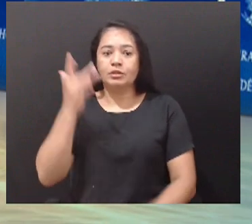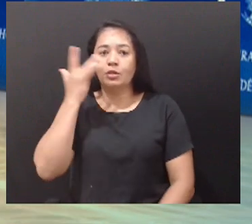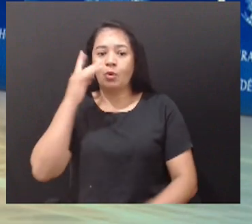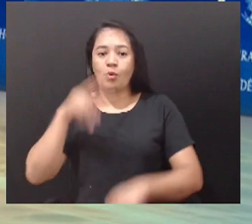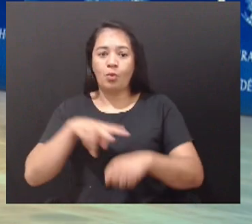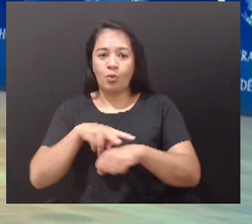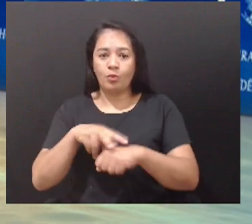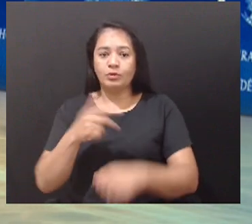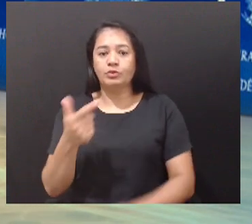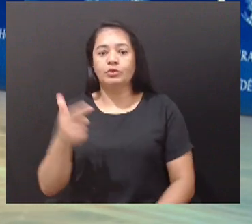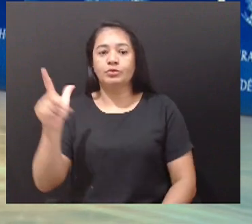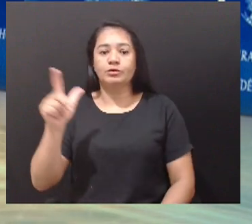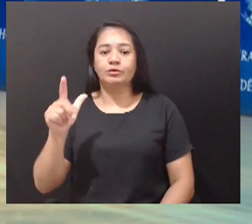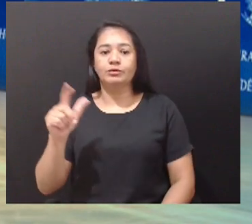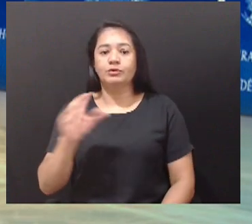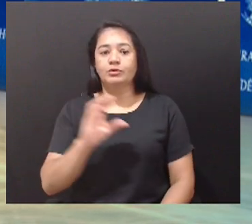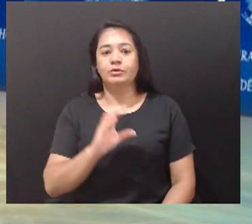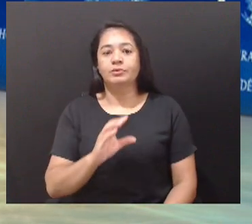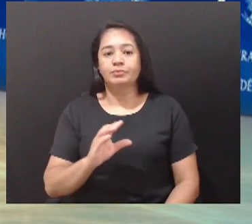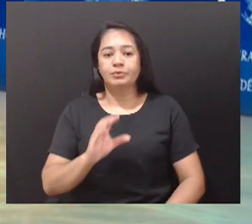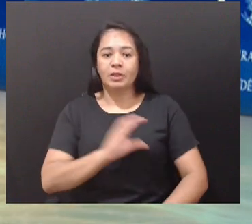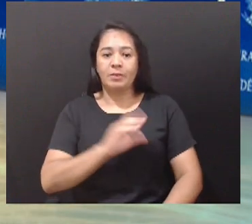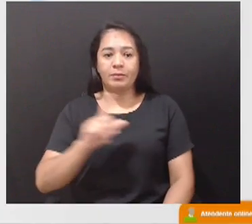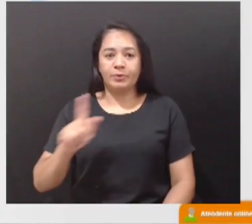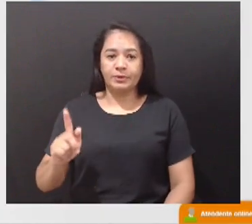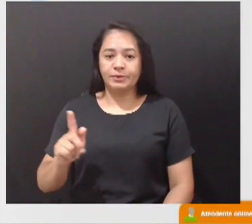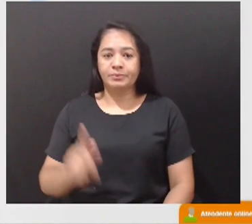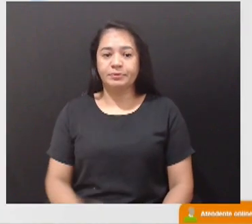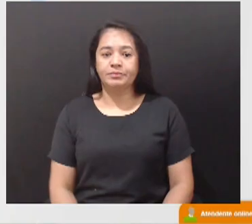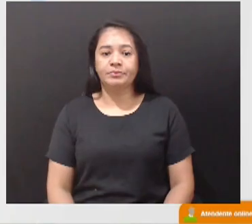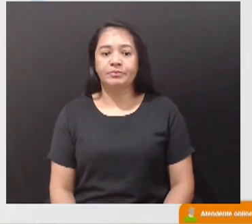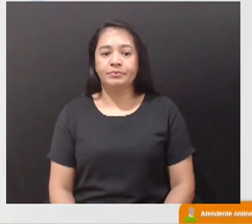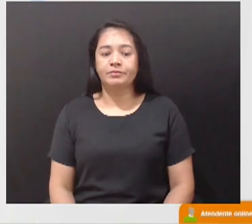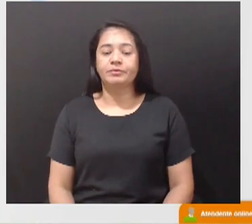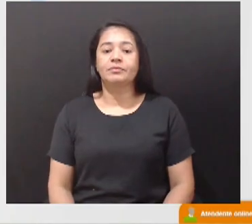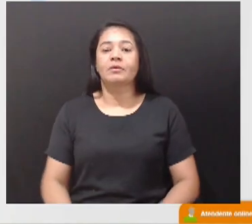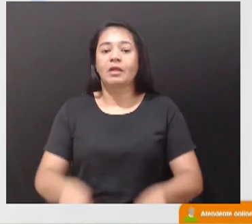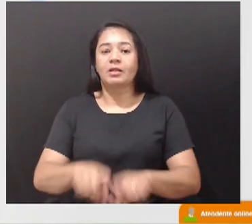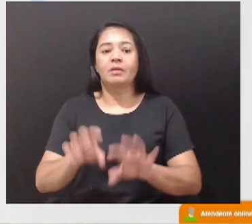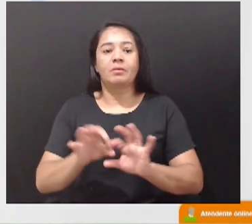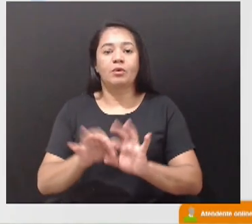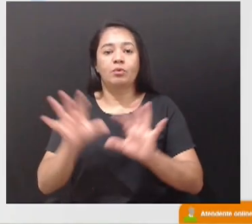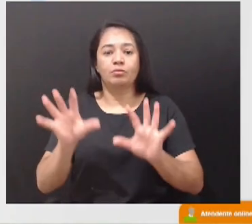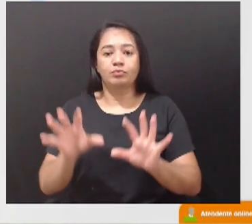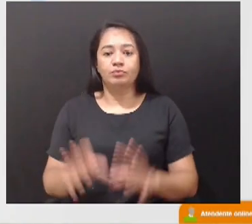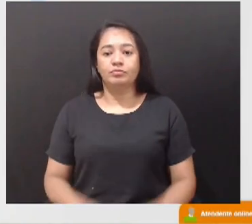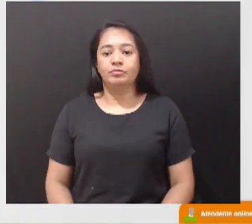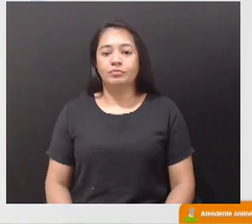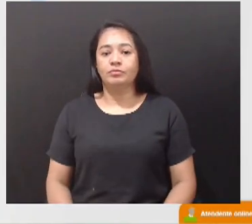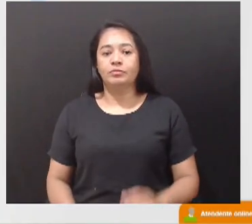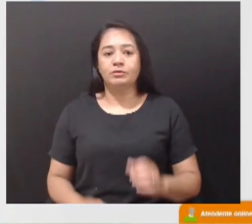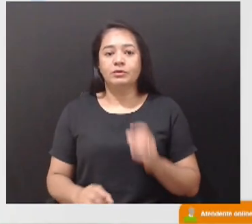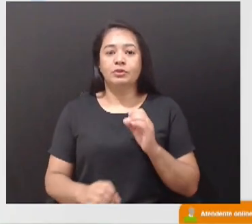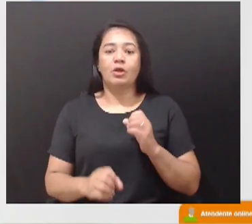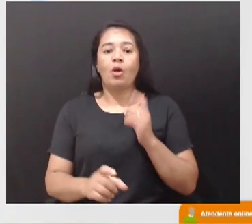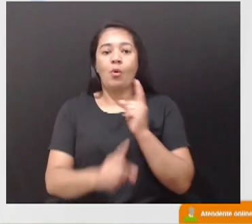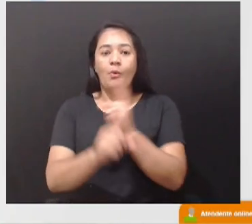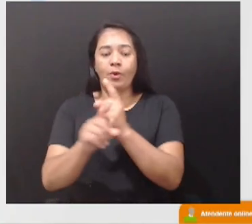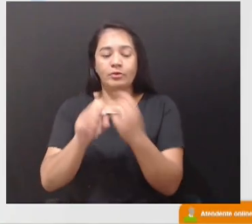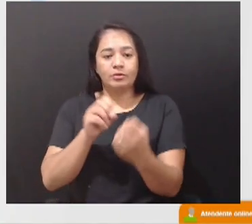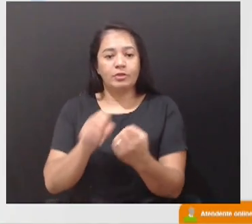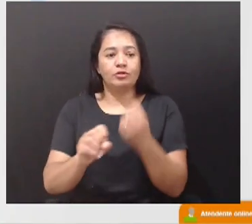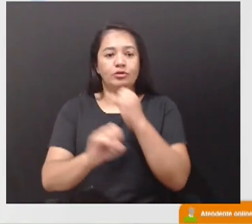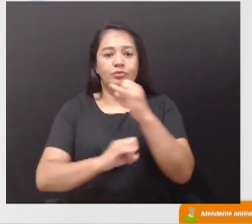no distrito do Campo Grande. O CEPAT também disponibiliza um chat para o atendimento, que é integrado por uma equipe